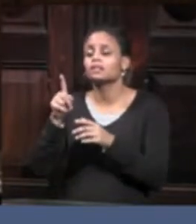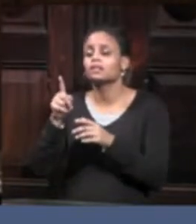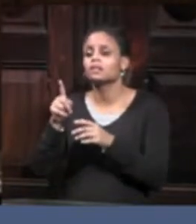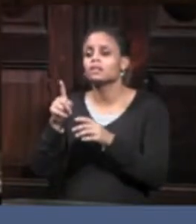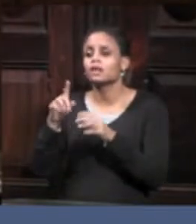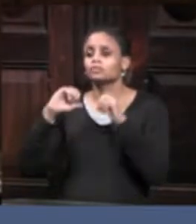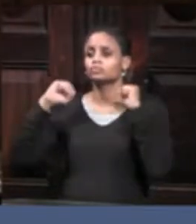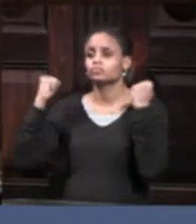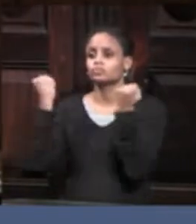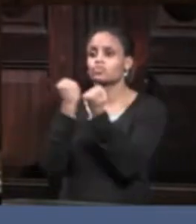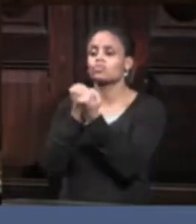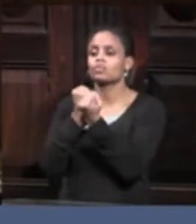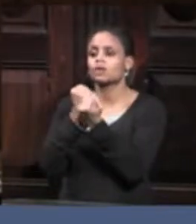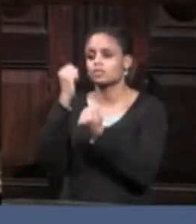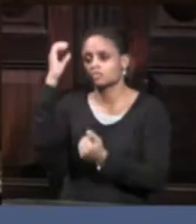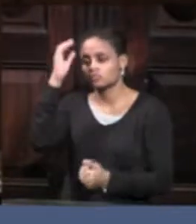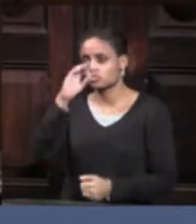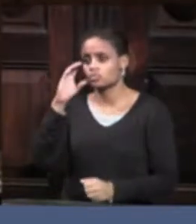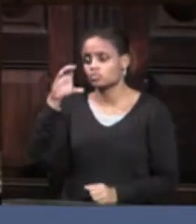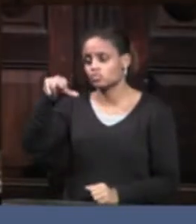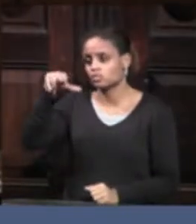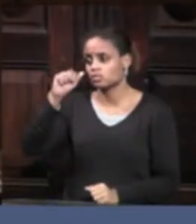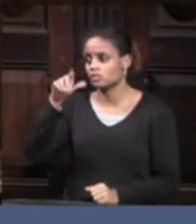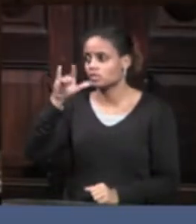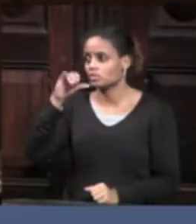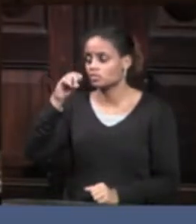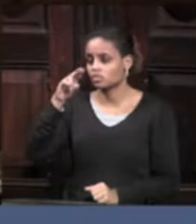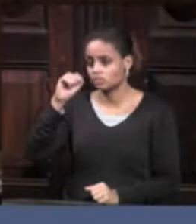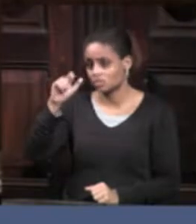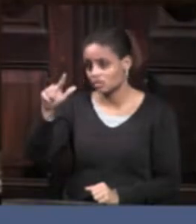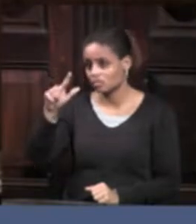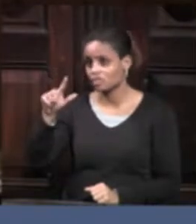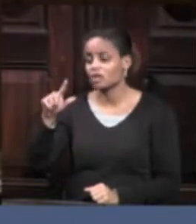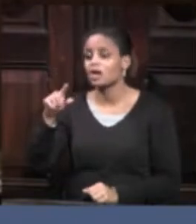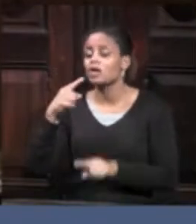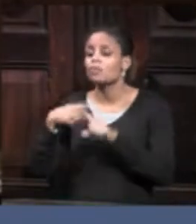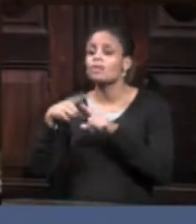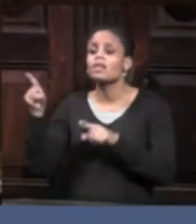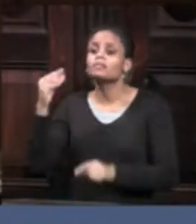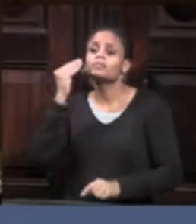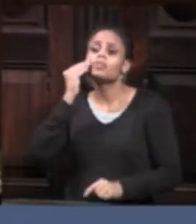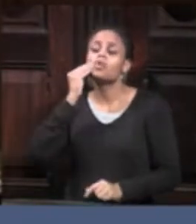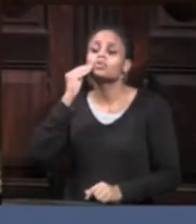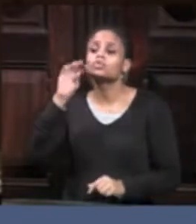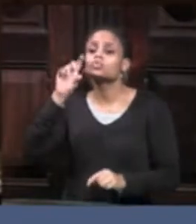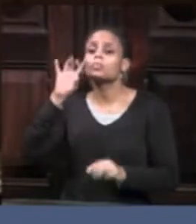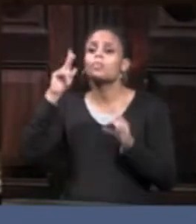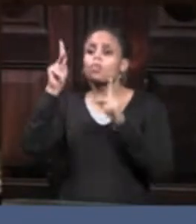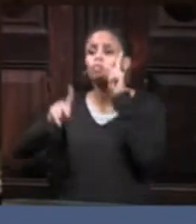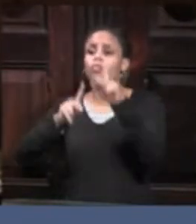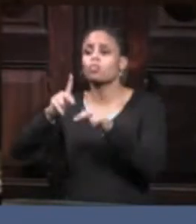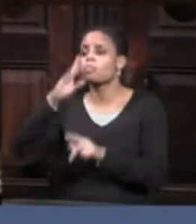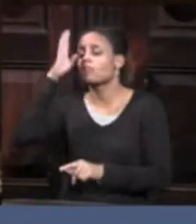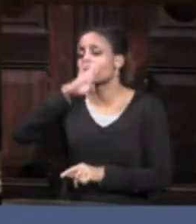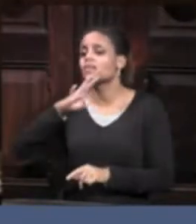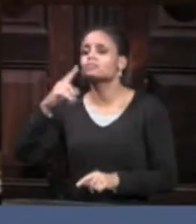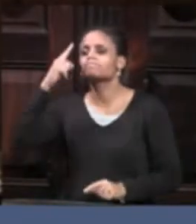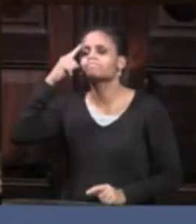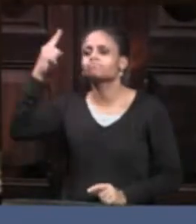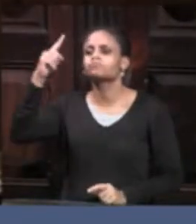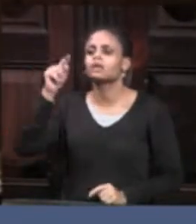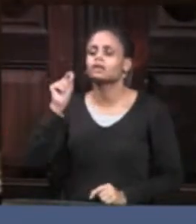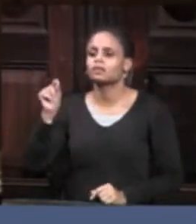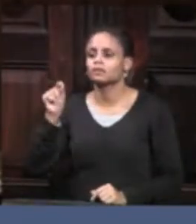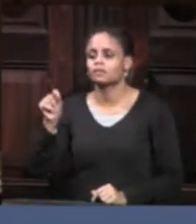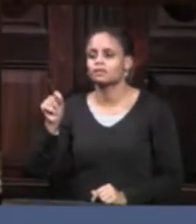são eleitos e representam o que pensa a maioria da população. E este tema que 80%